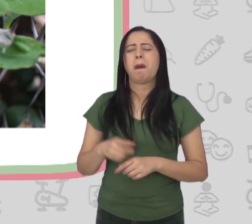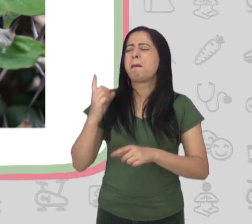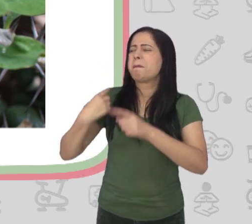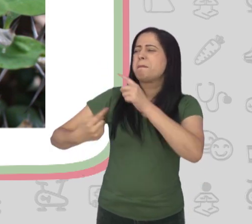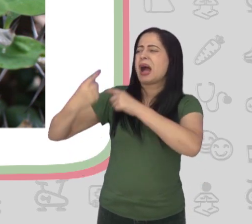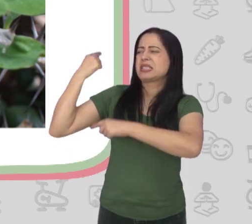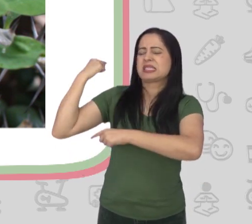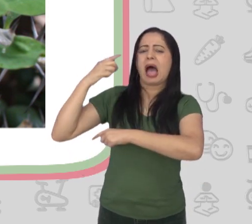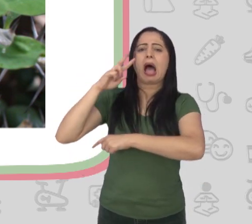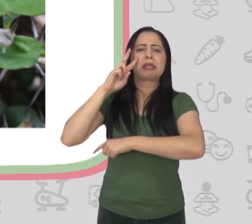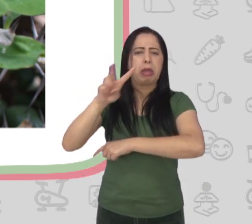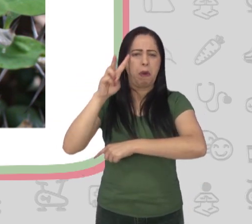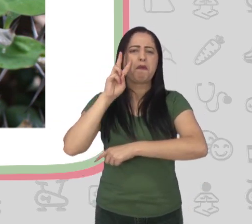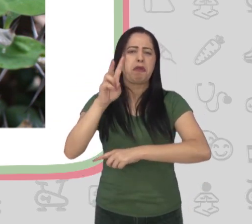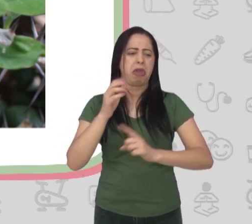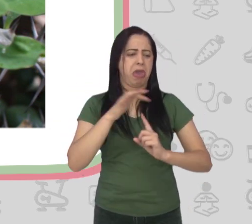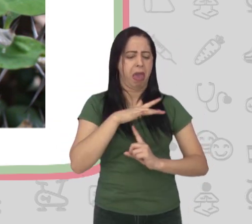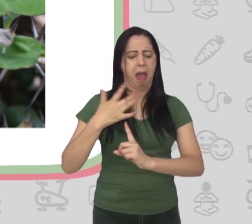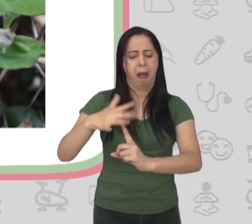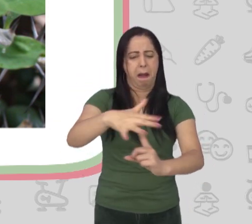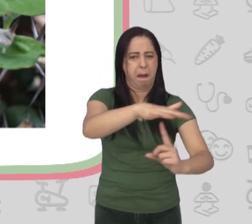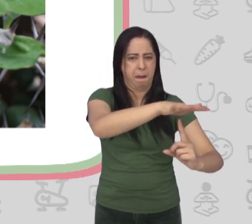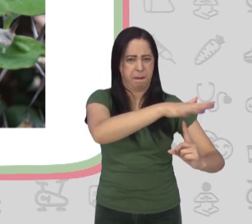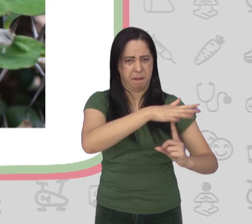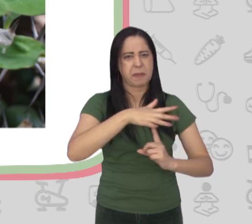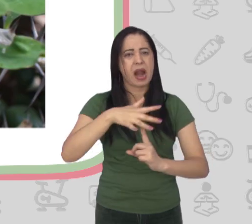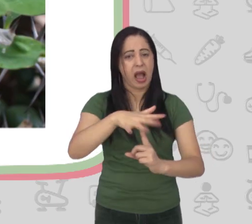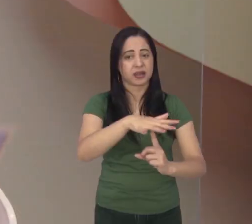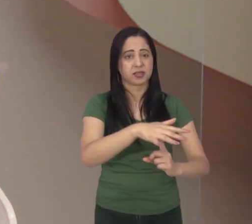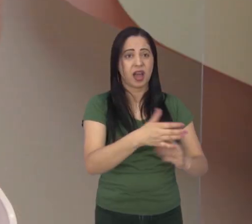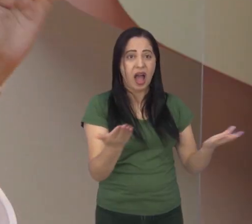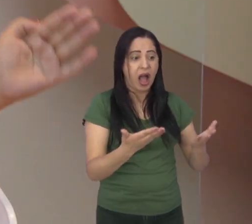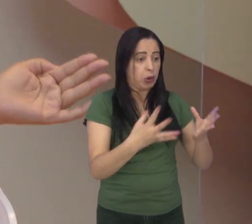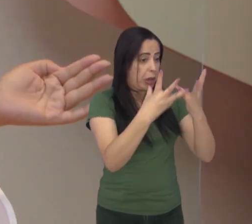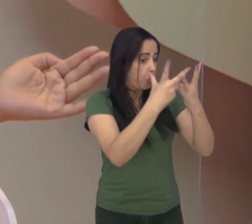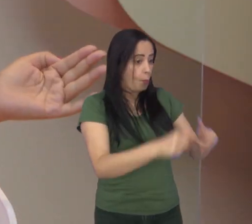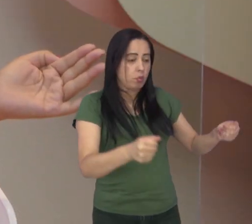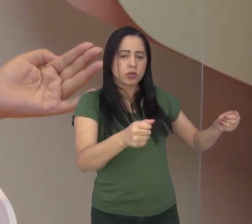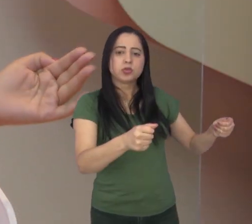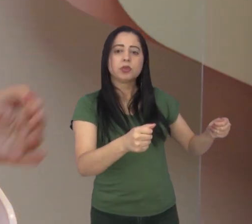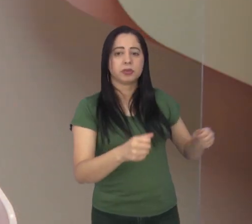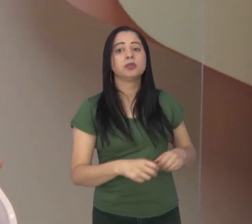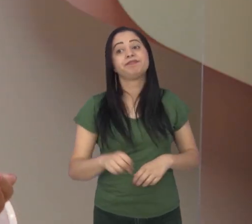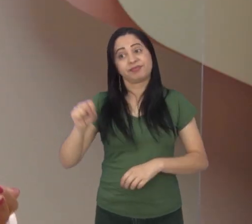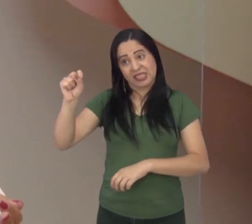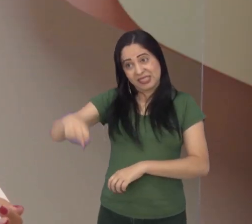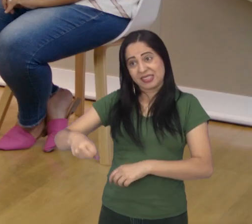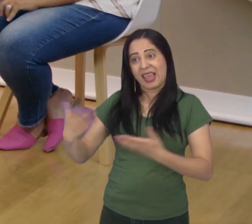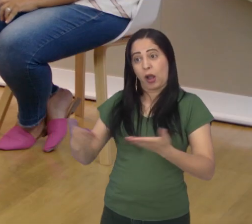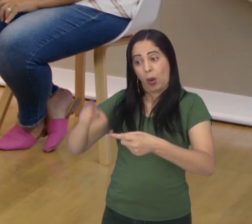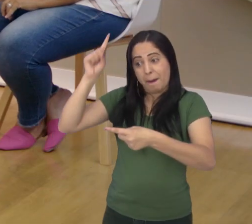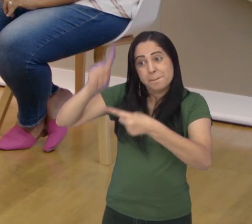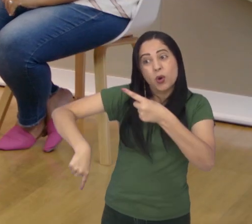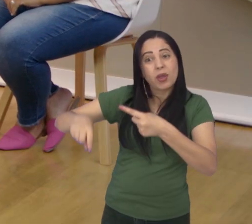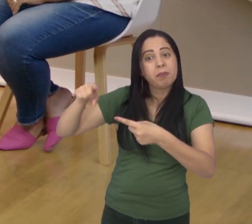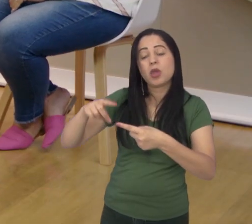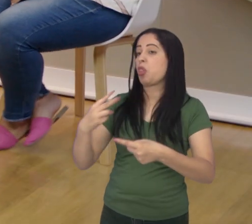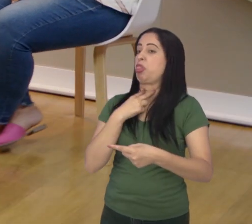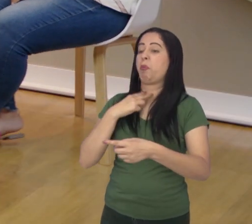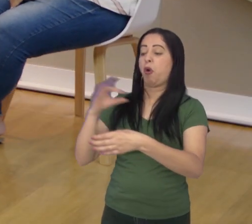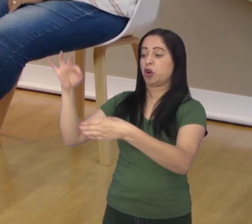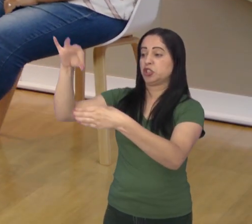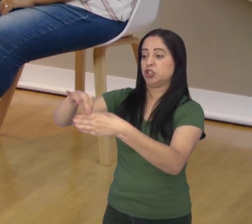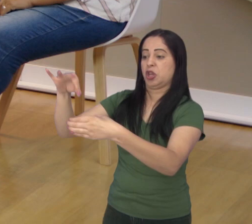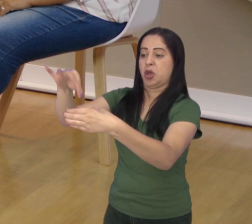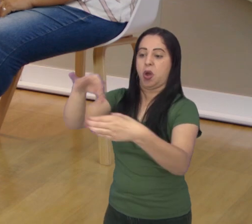gente encontrar essas plantas em praças públicas, aquelas cercas vivas, e hoje já não tem mais. É porque está proibido em área Por urbana,